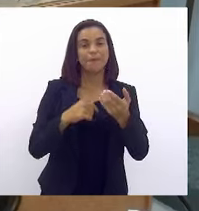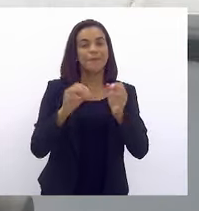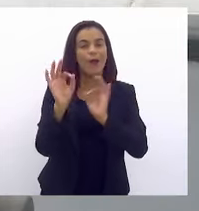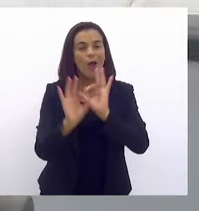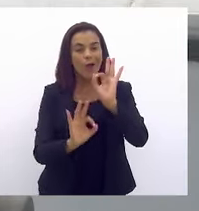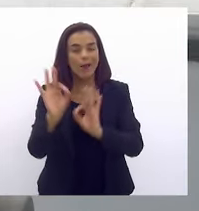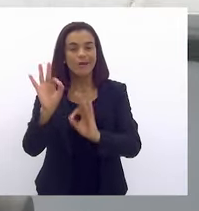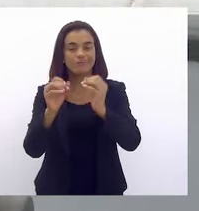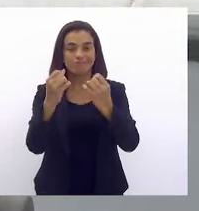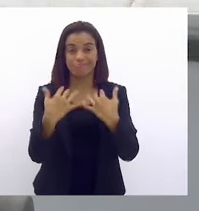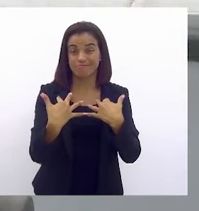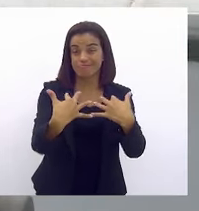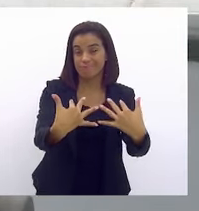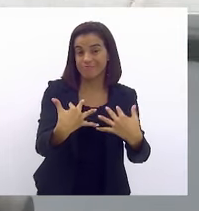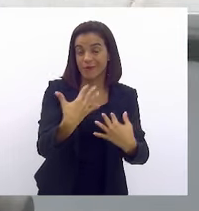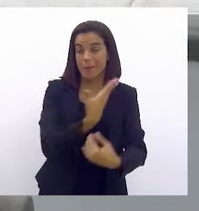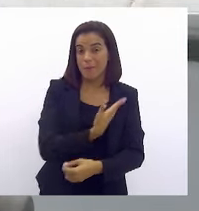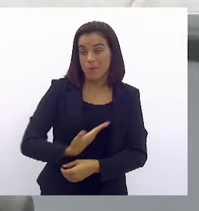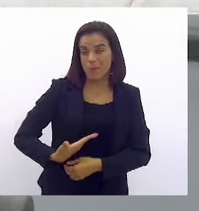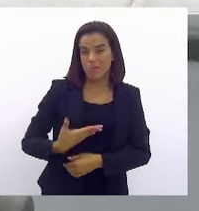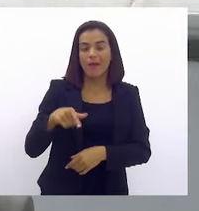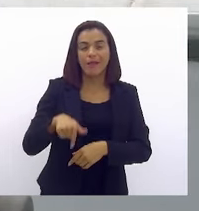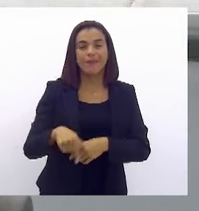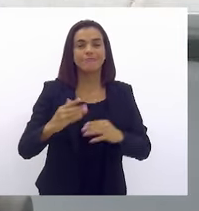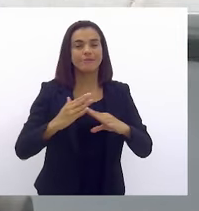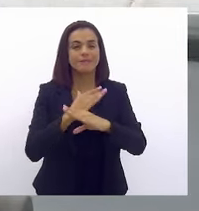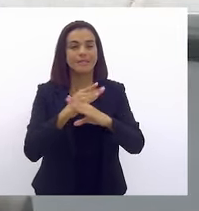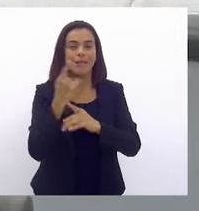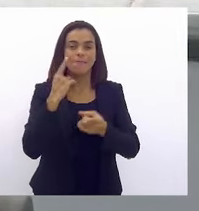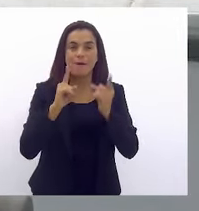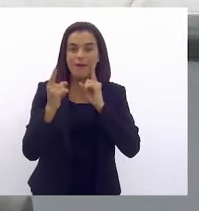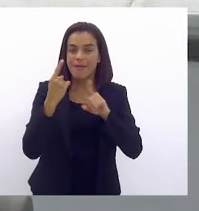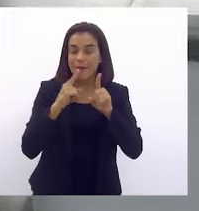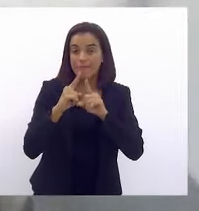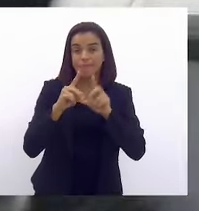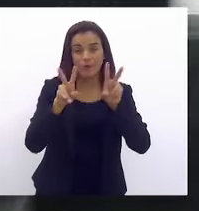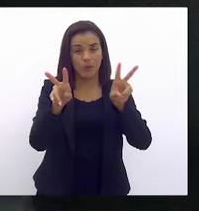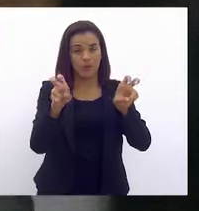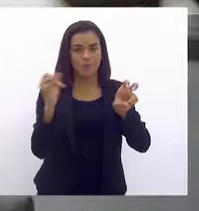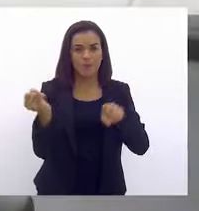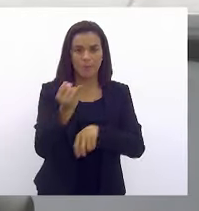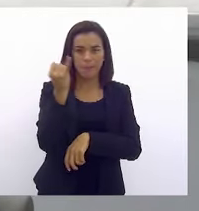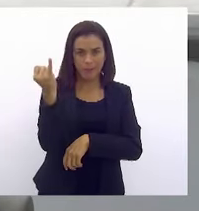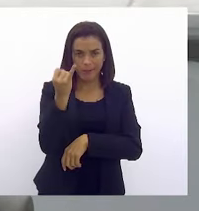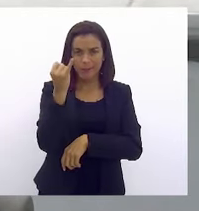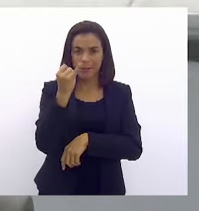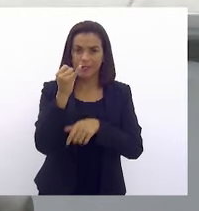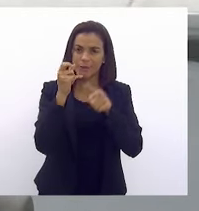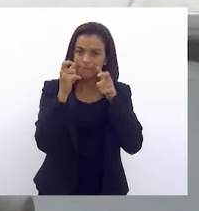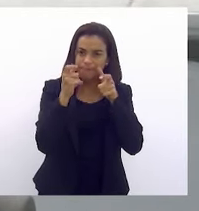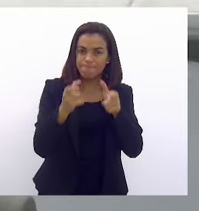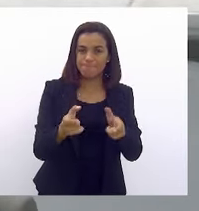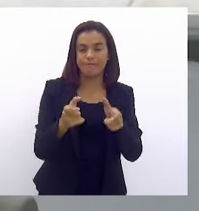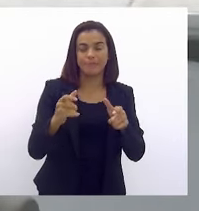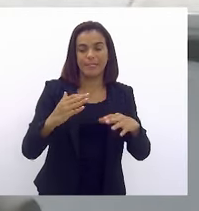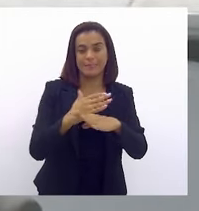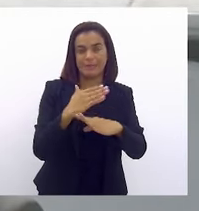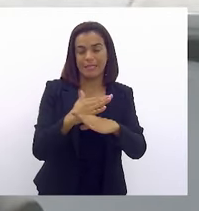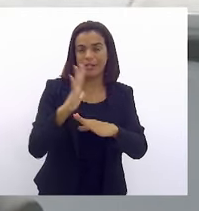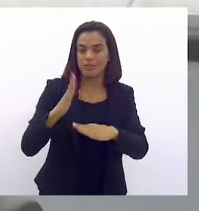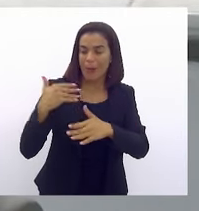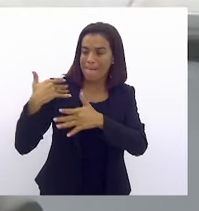pública aqui na cidade de Maricá, né, sobre um tema muito importante para a cidade. Né, a cidade vem